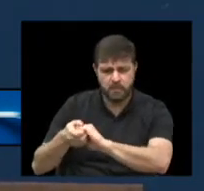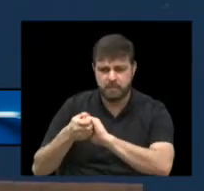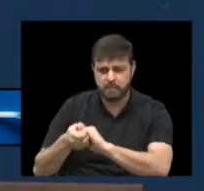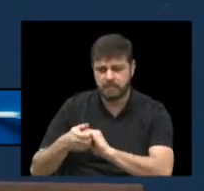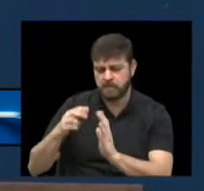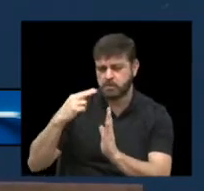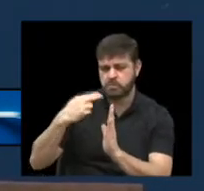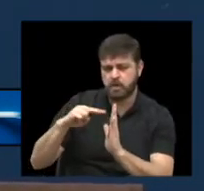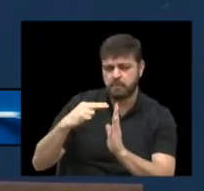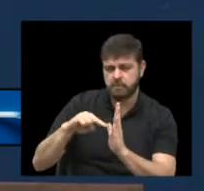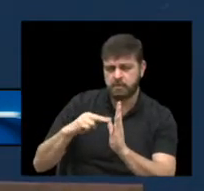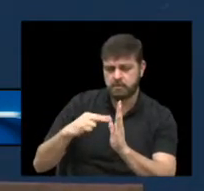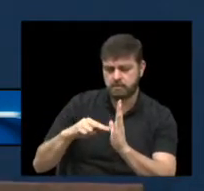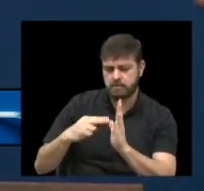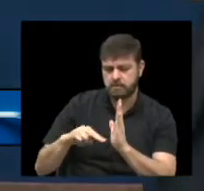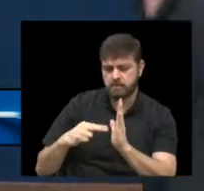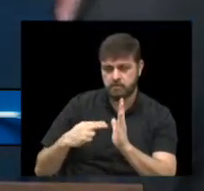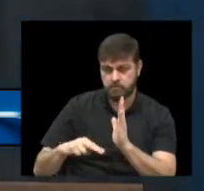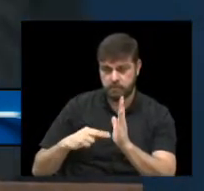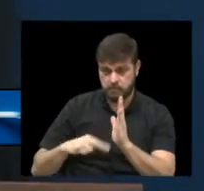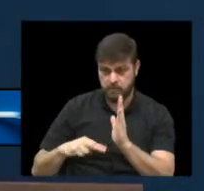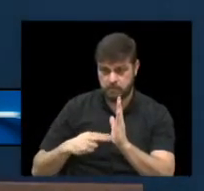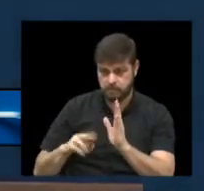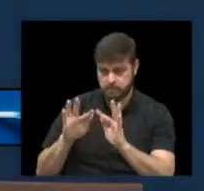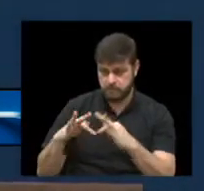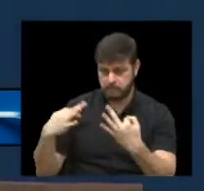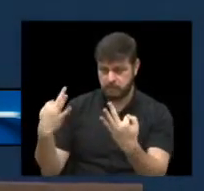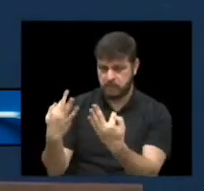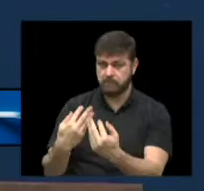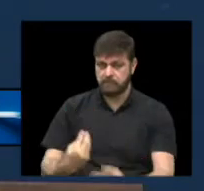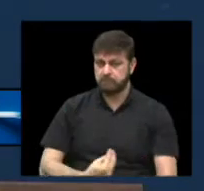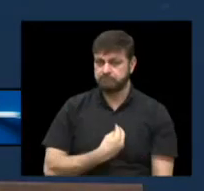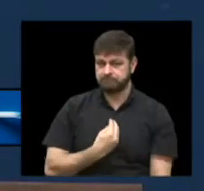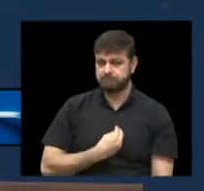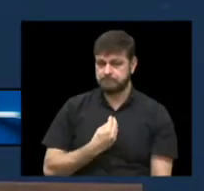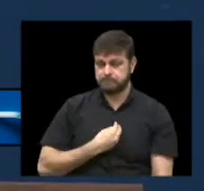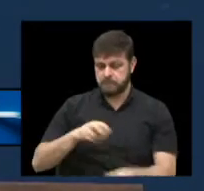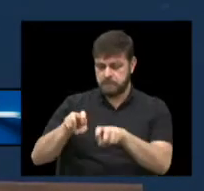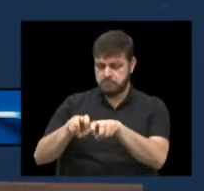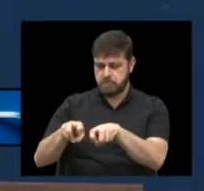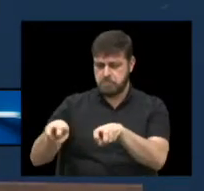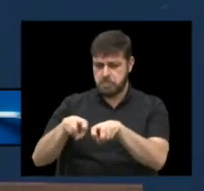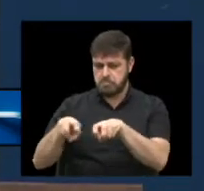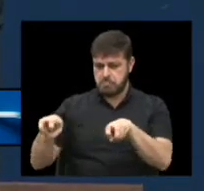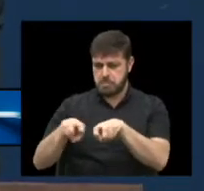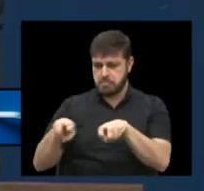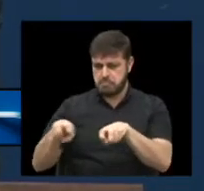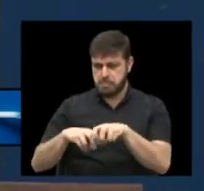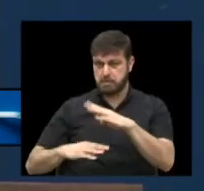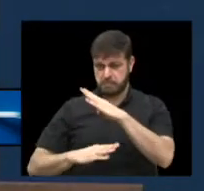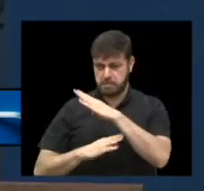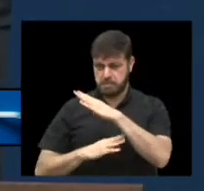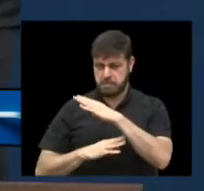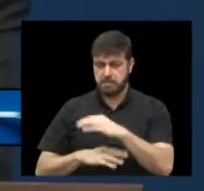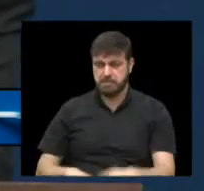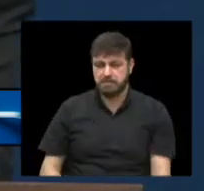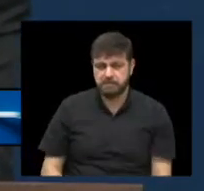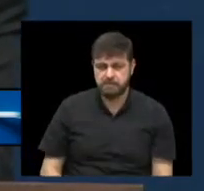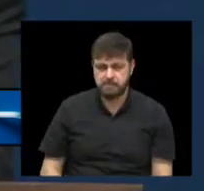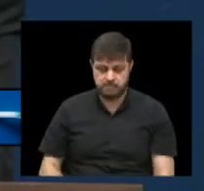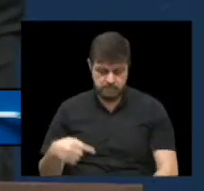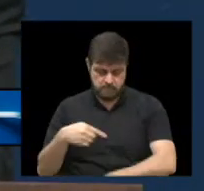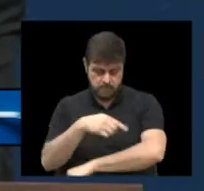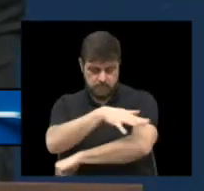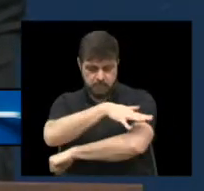Edna, o Elson, o Lucas e o Edmilson, que estão aqui presentes. Esta